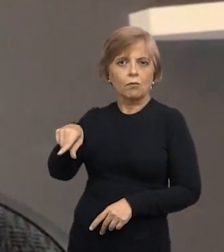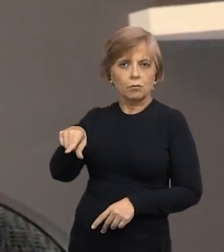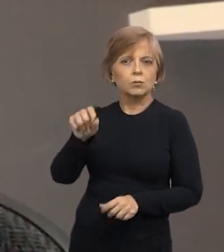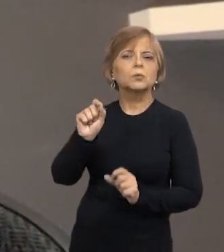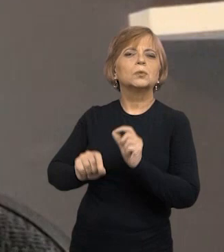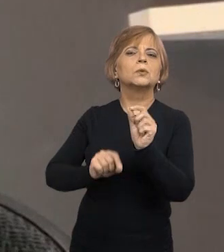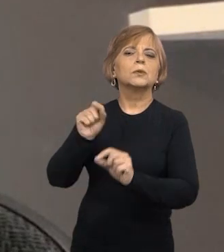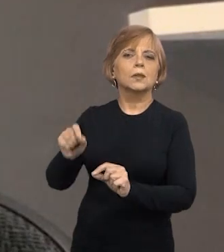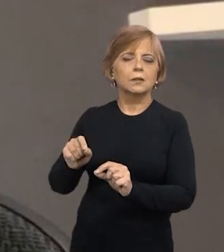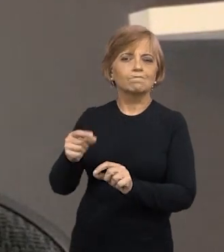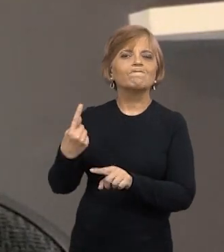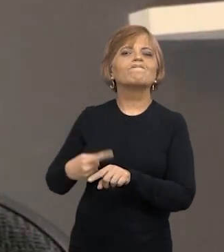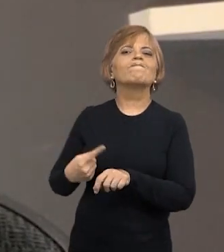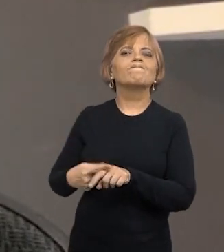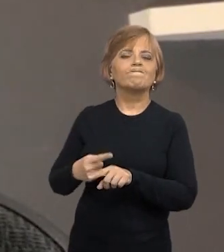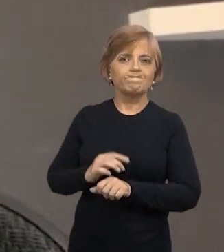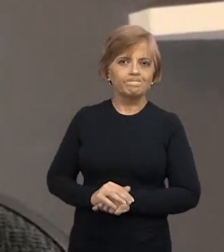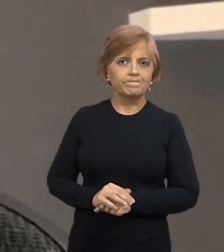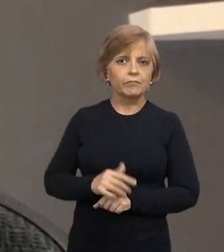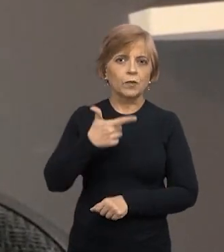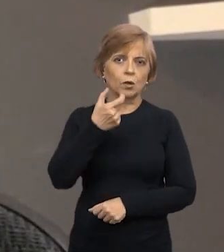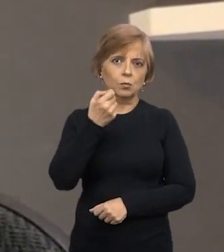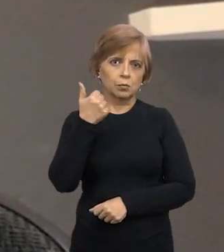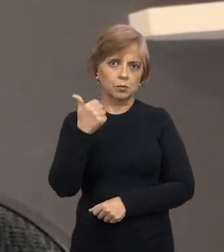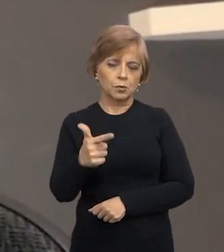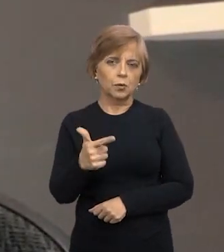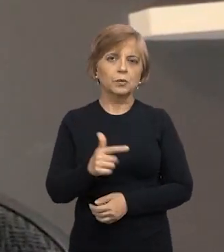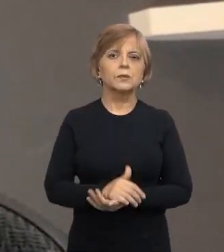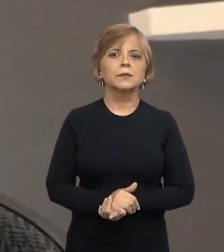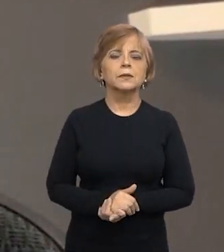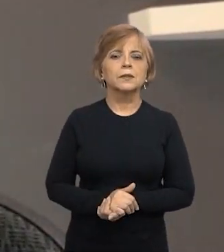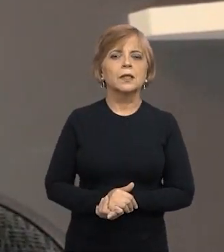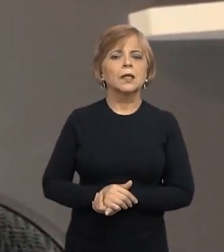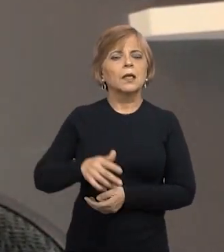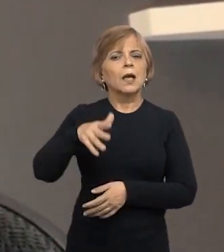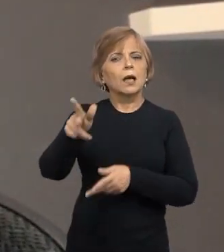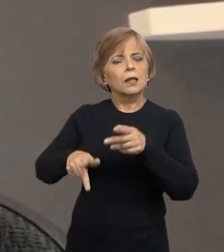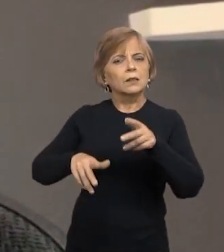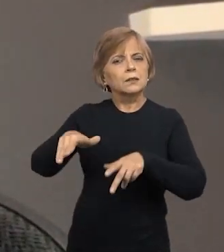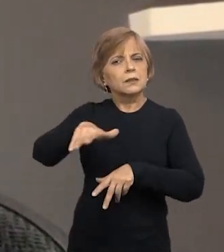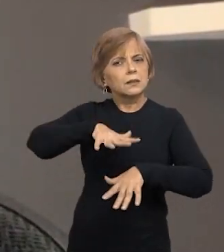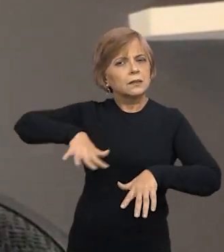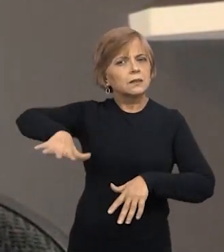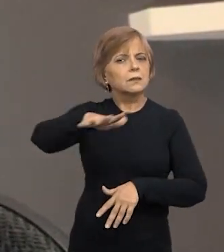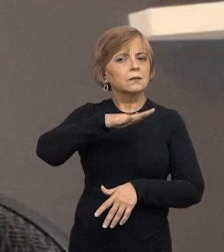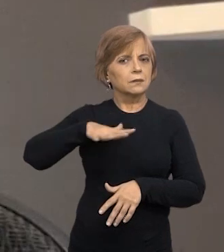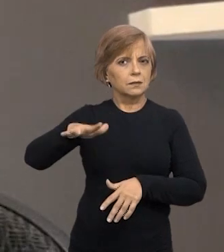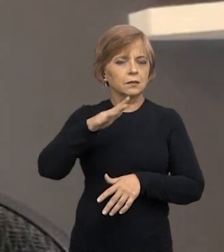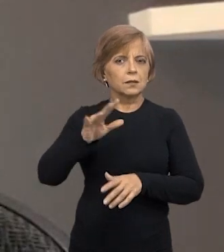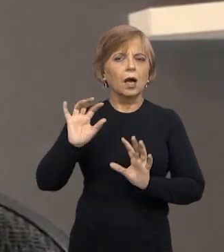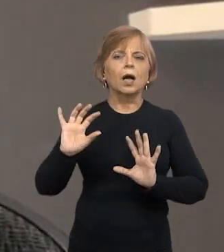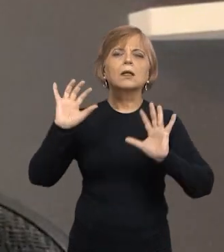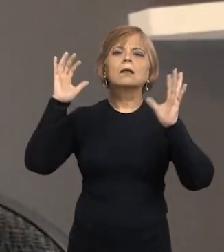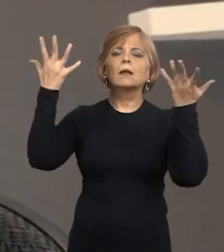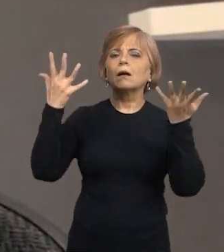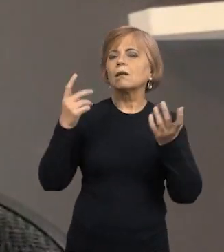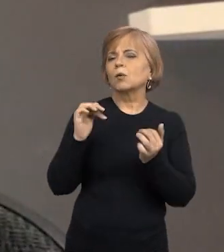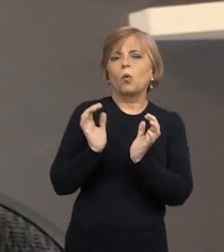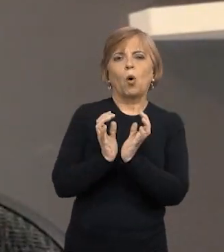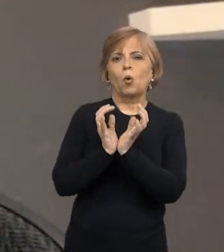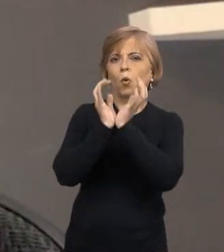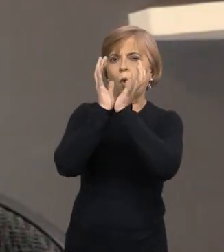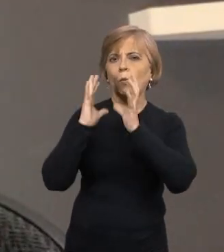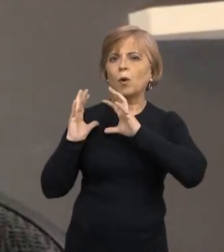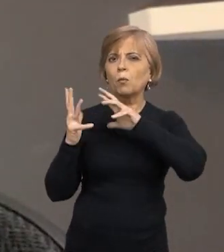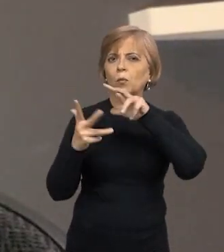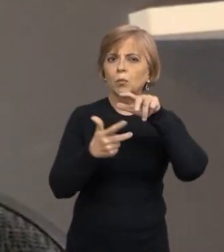ação porque, no ano de 2012, quando nossa cidade se preparava para receber os grandes eventos, como a Copa do